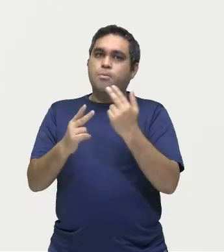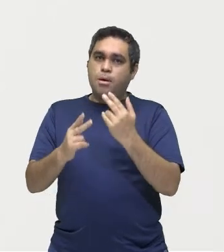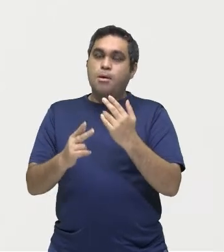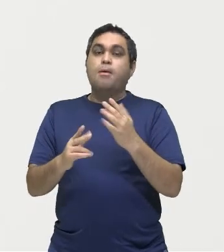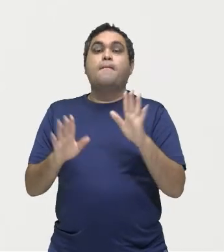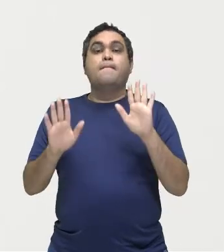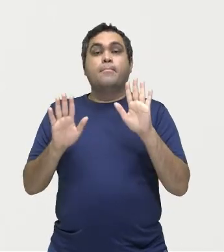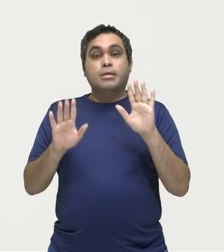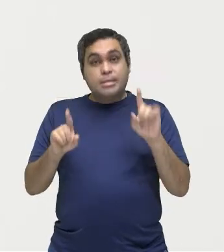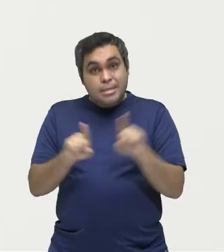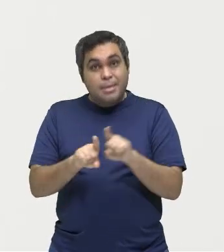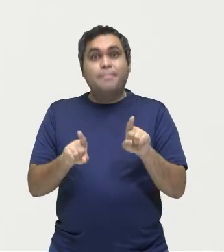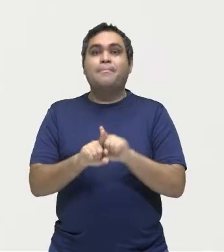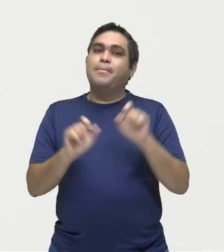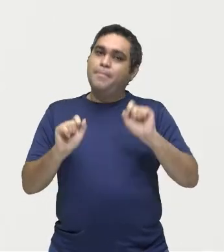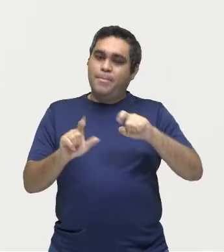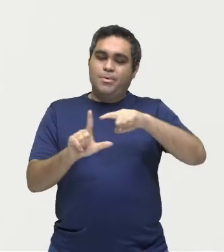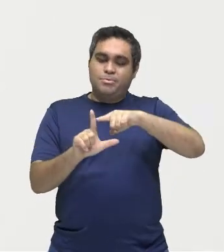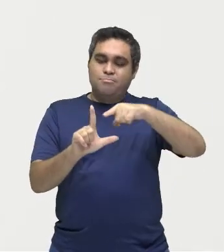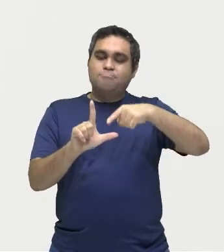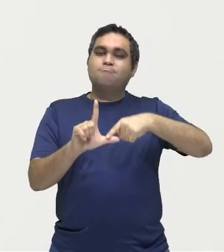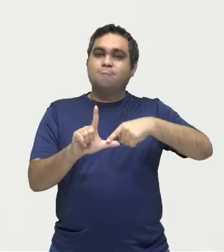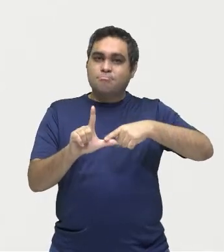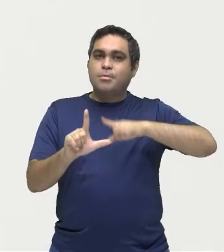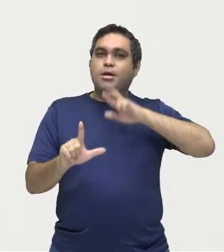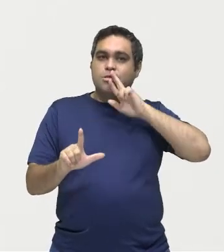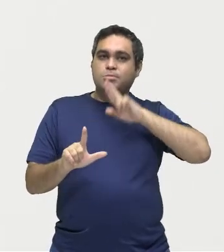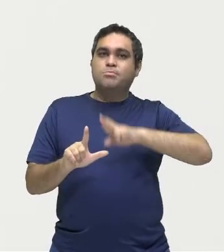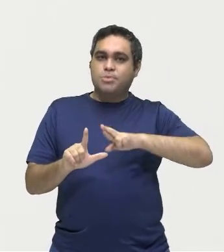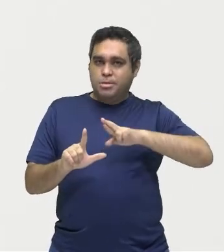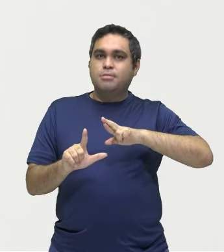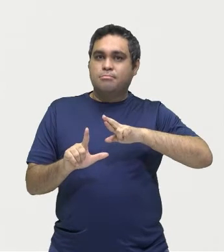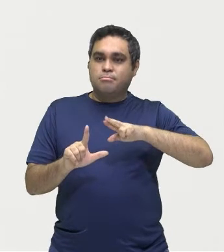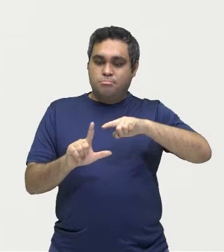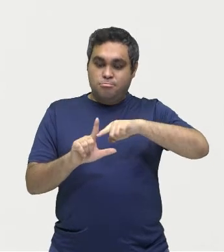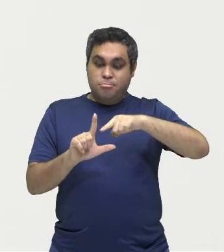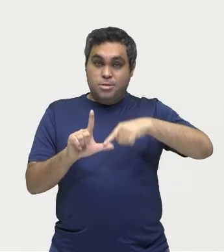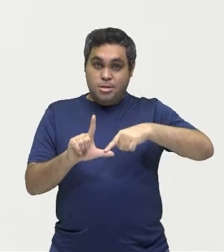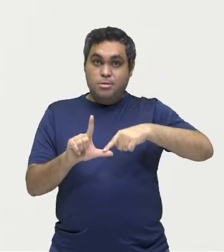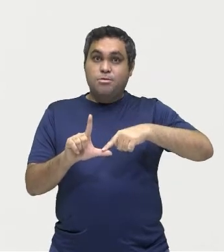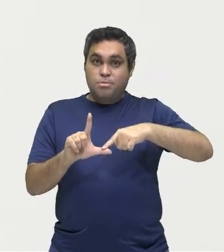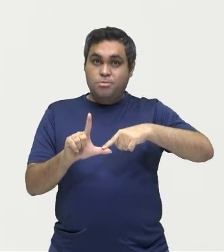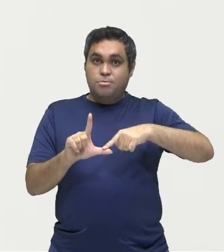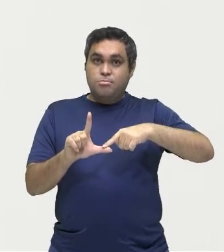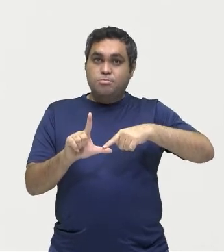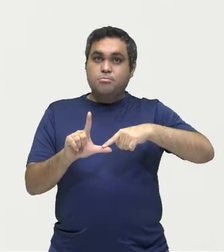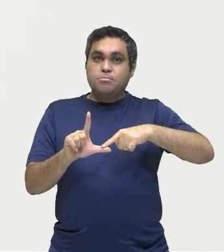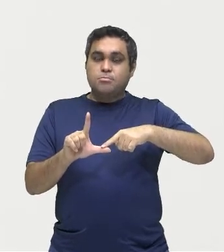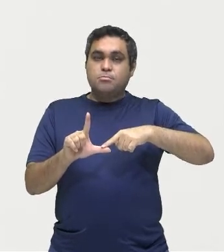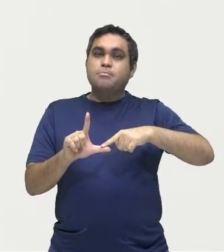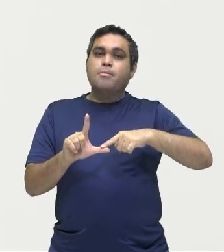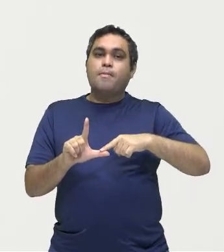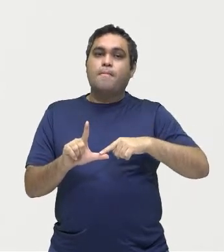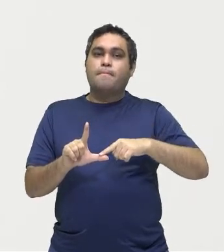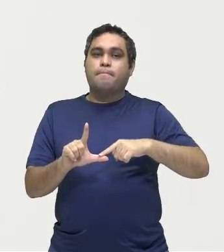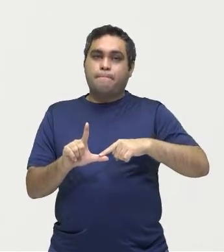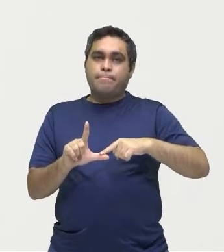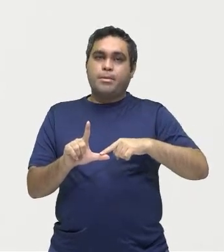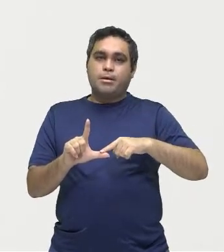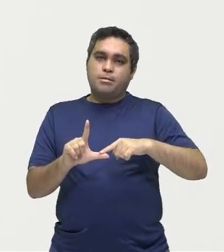em relação ao triângulo isósceles que os ângulos adjacentes ao lado diferente, que é a